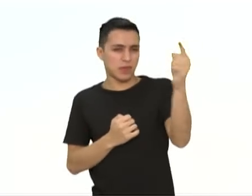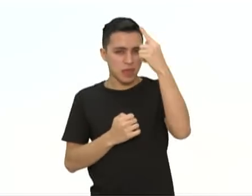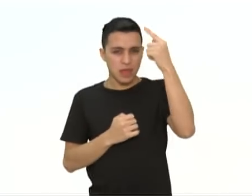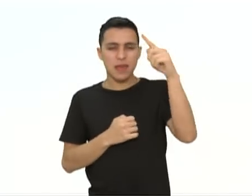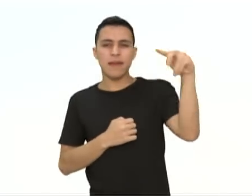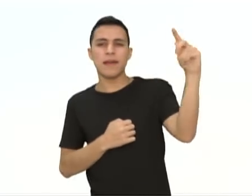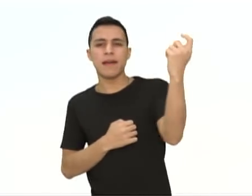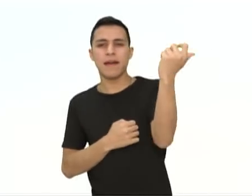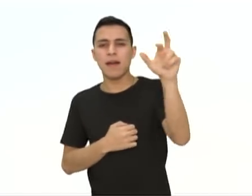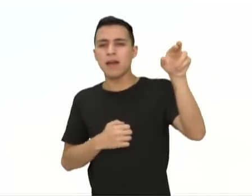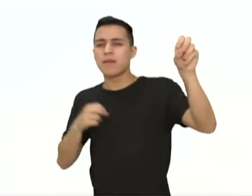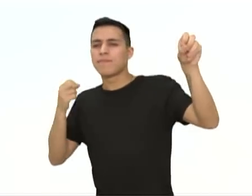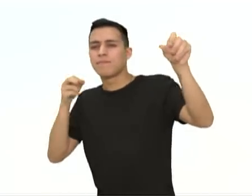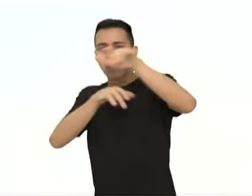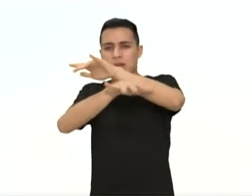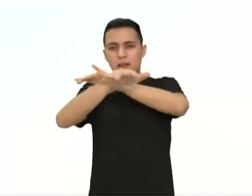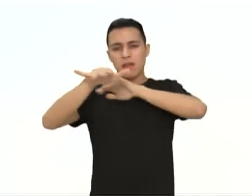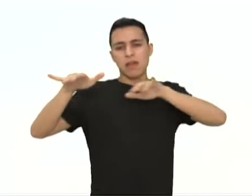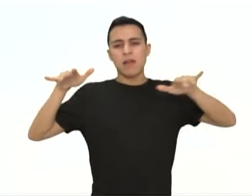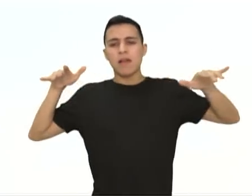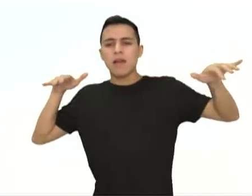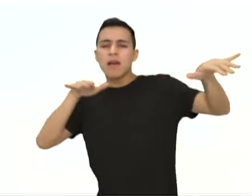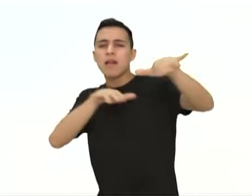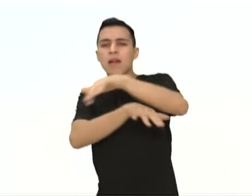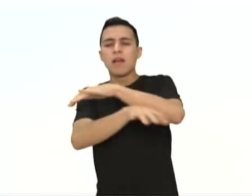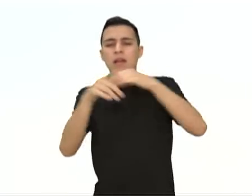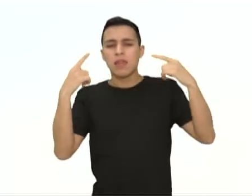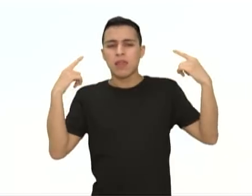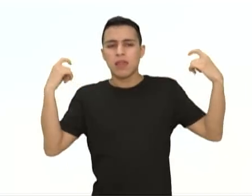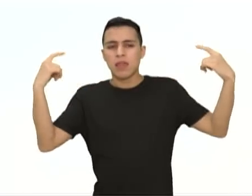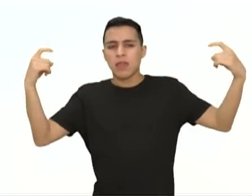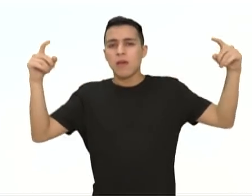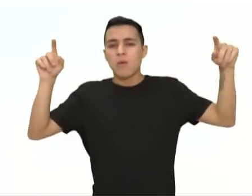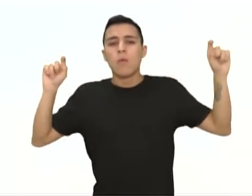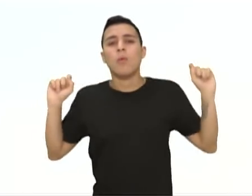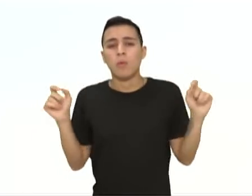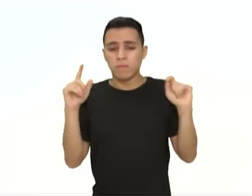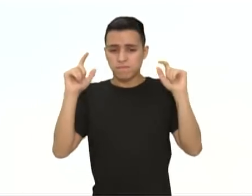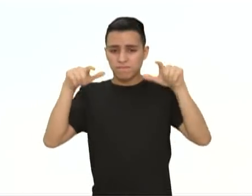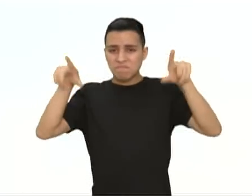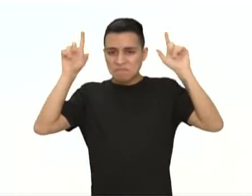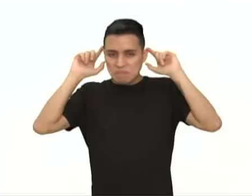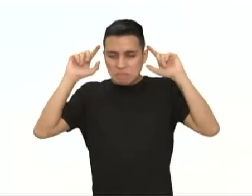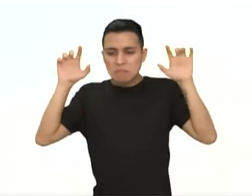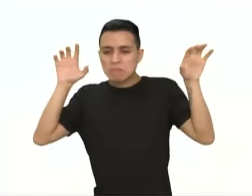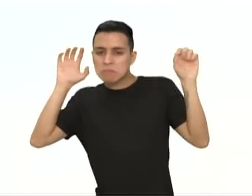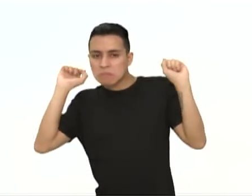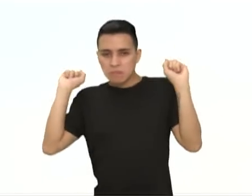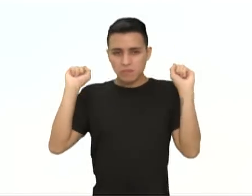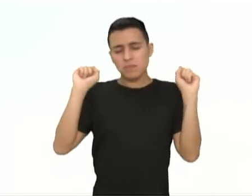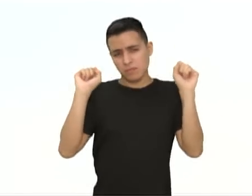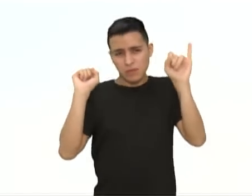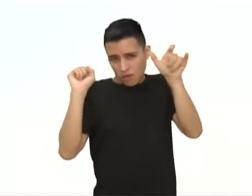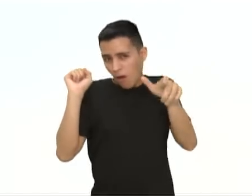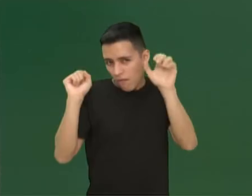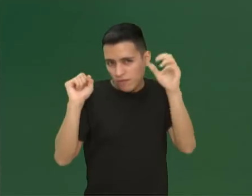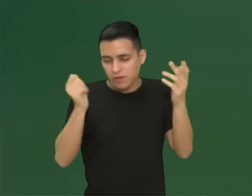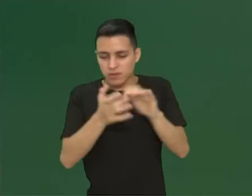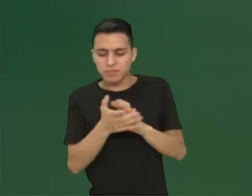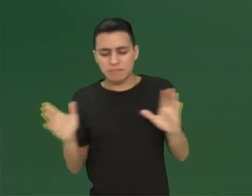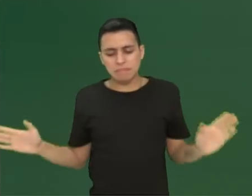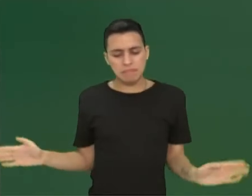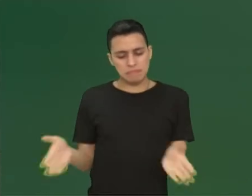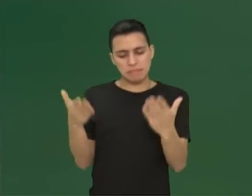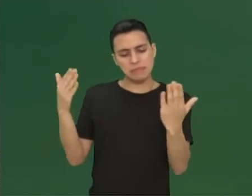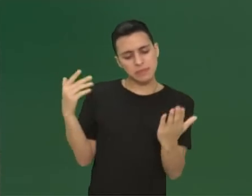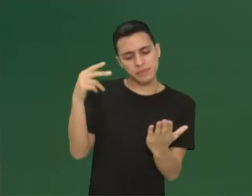Vibrações no ar que geram os sons do ambiente que são capturados pelas orelhas. Então você está ali sentadinho, lendo o livro, o menino